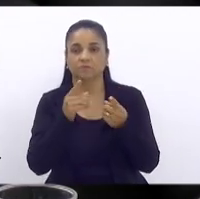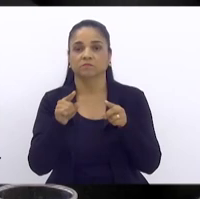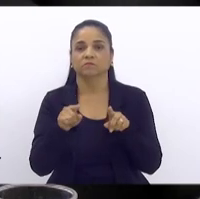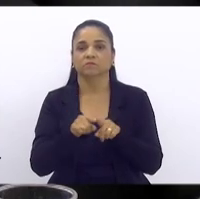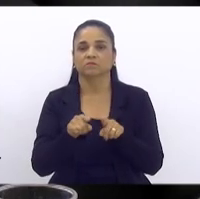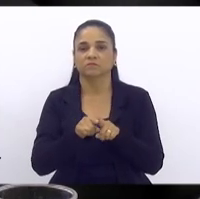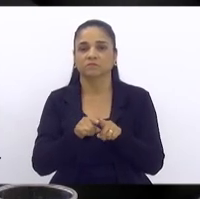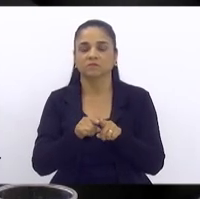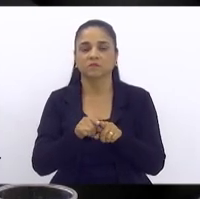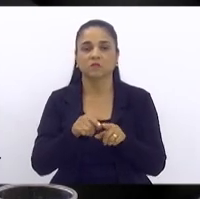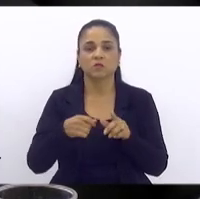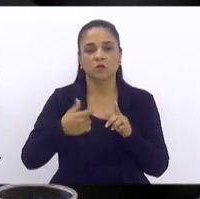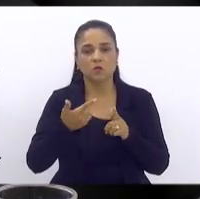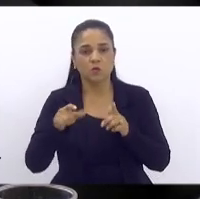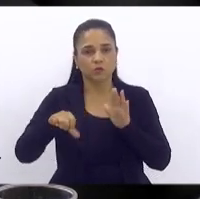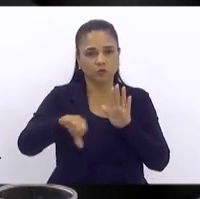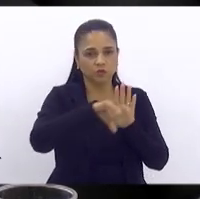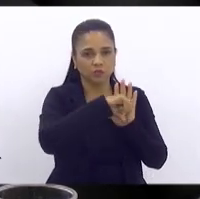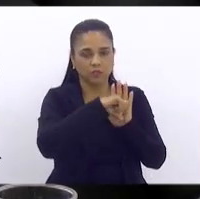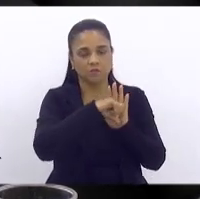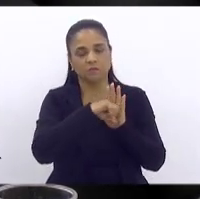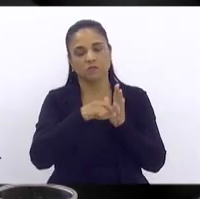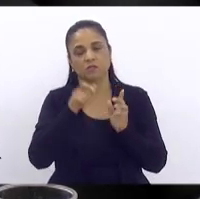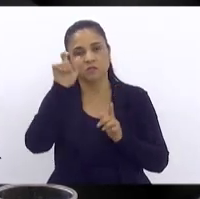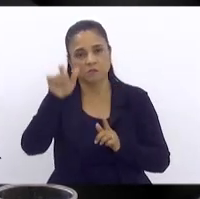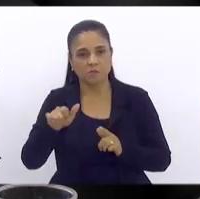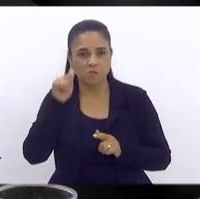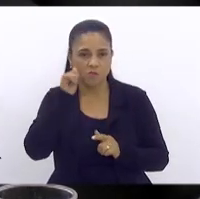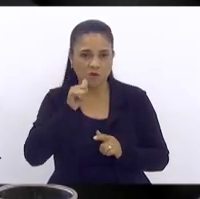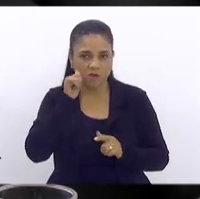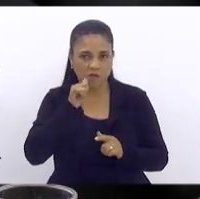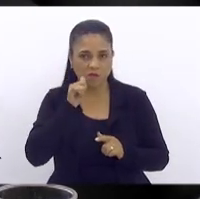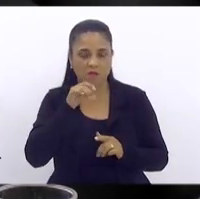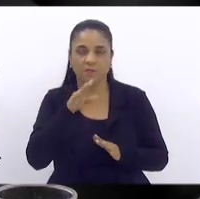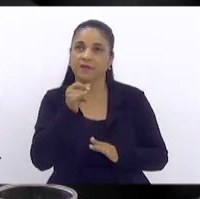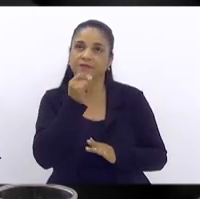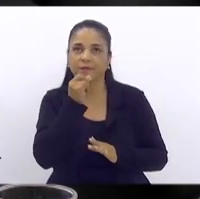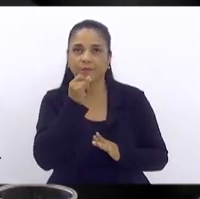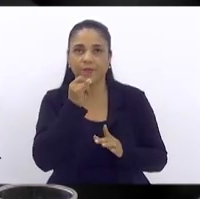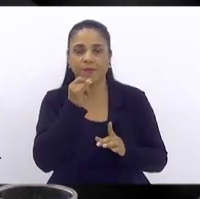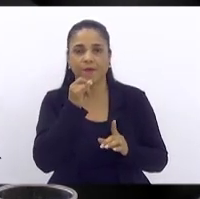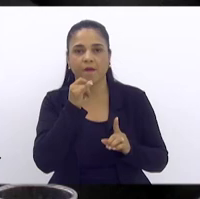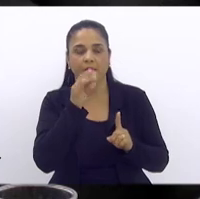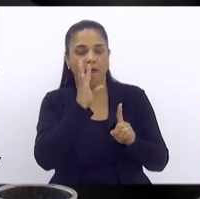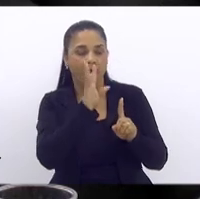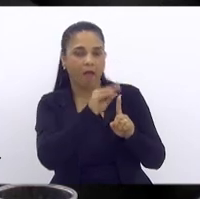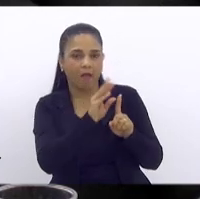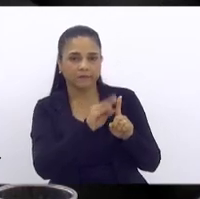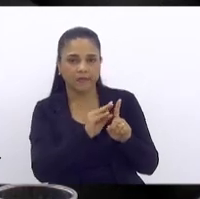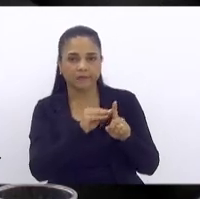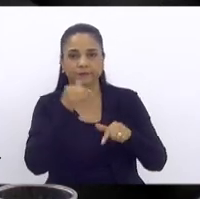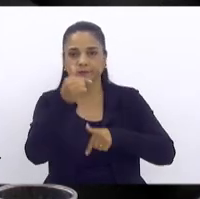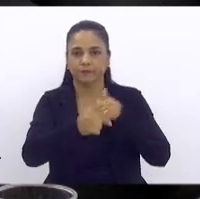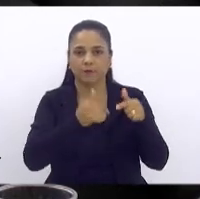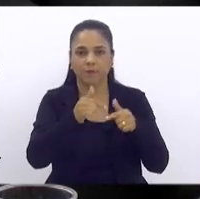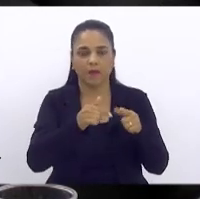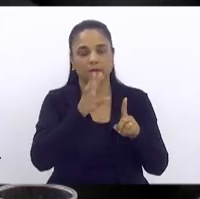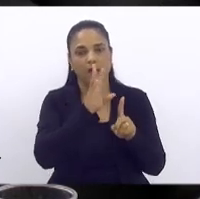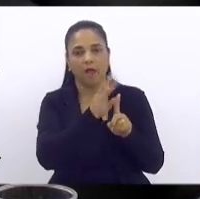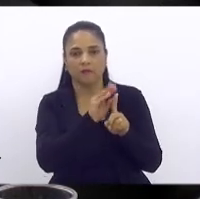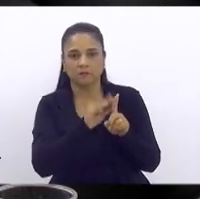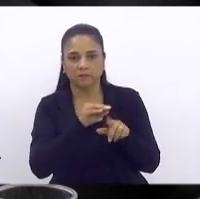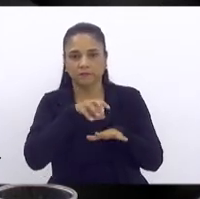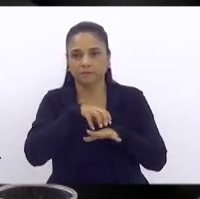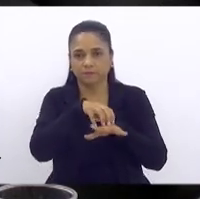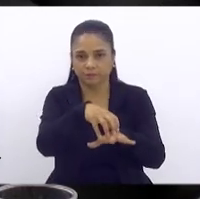envolvendo mulheres que não sofrem violência doméstica, mas, por exemplo, assédio no trabalho, assédio no transporte público, ela se vale da medida cautelar